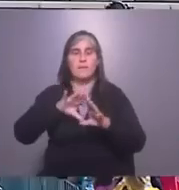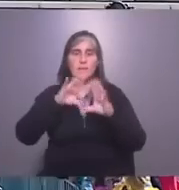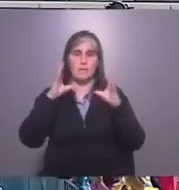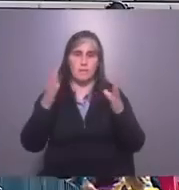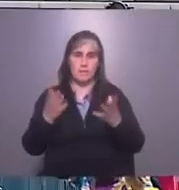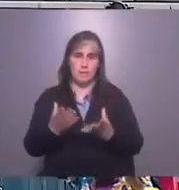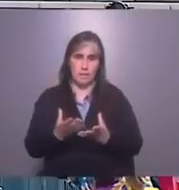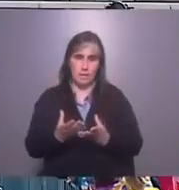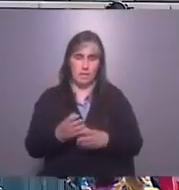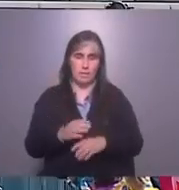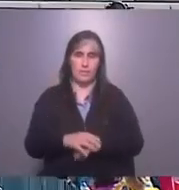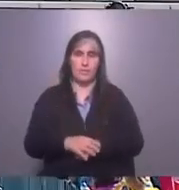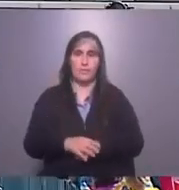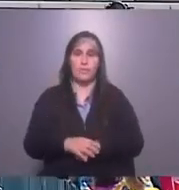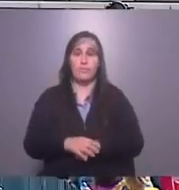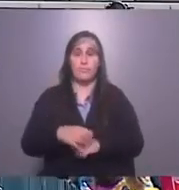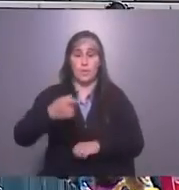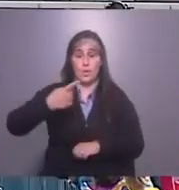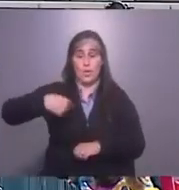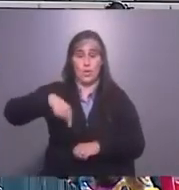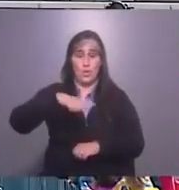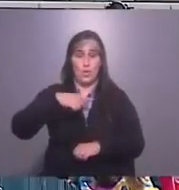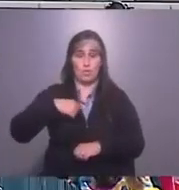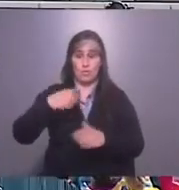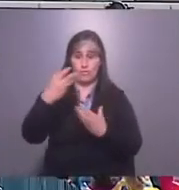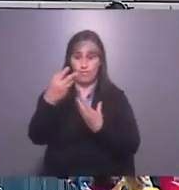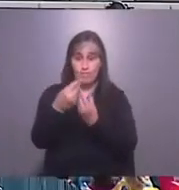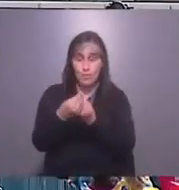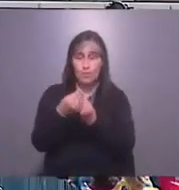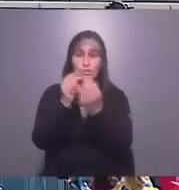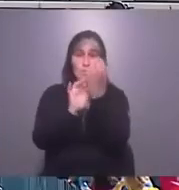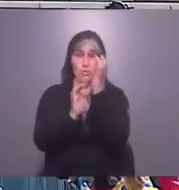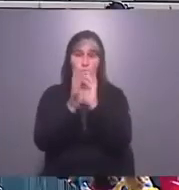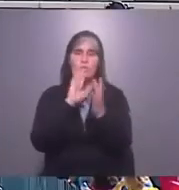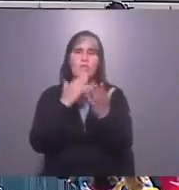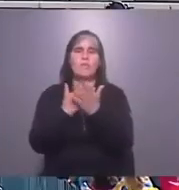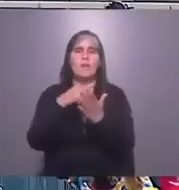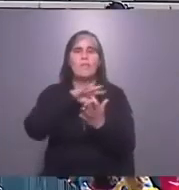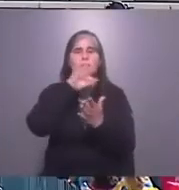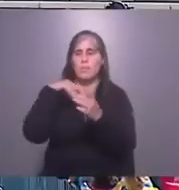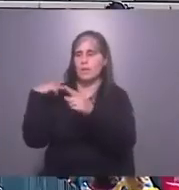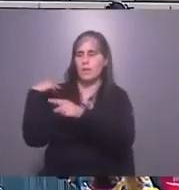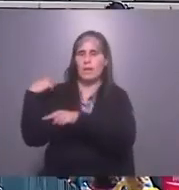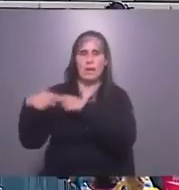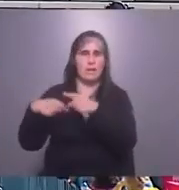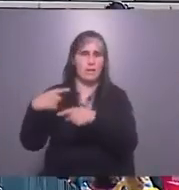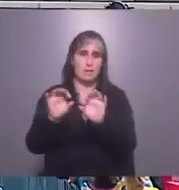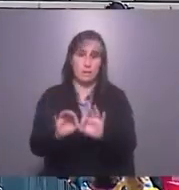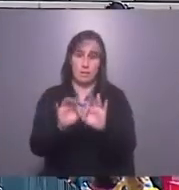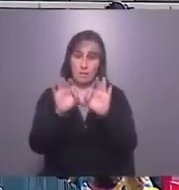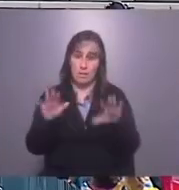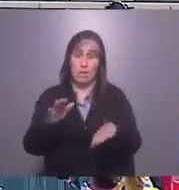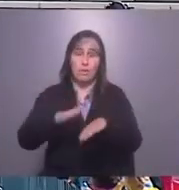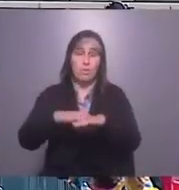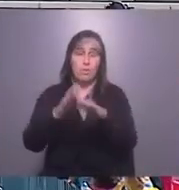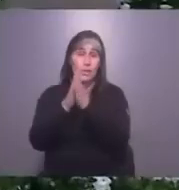Em Cristo, fomos constituídos herdeiros por termos sido